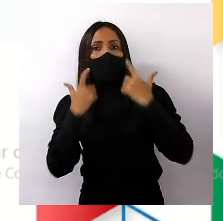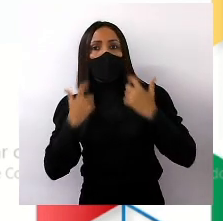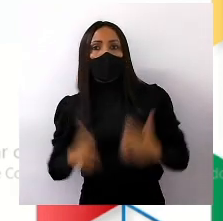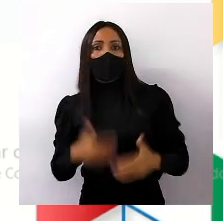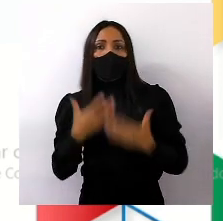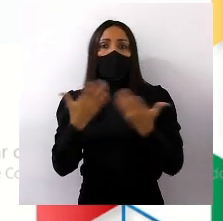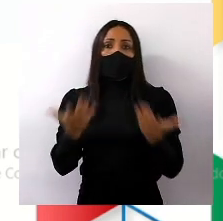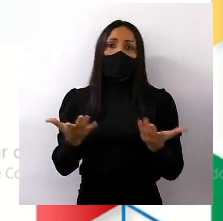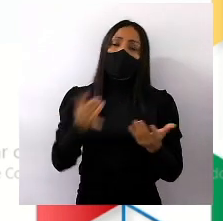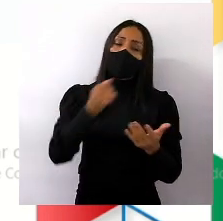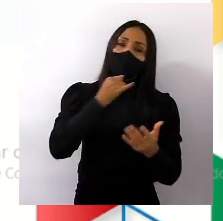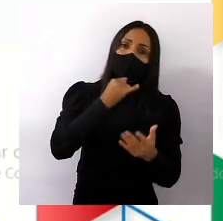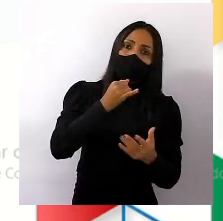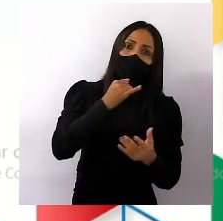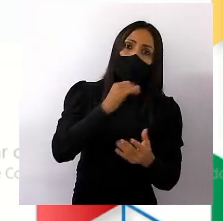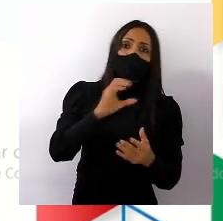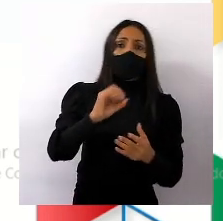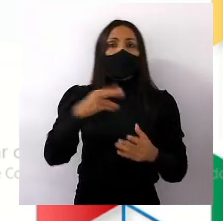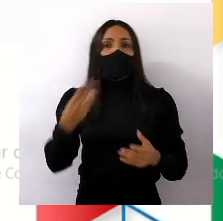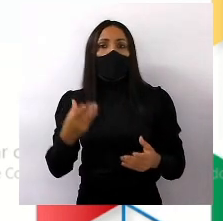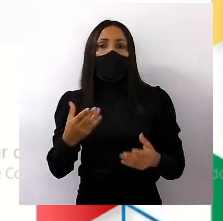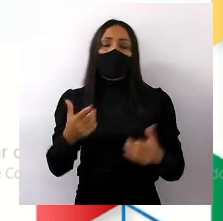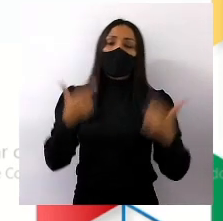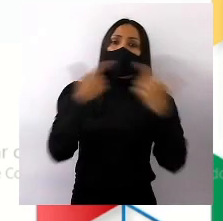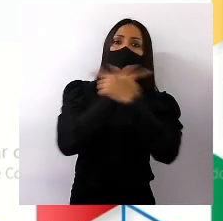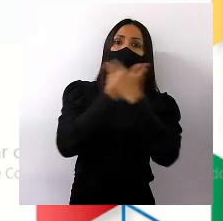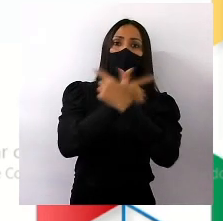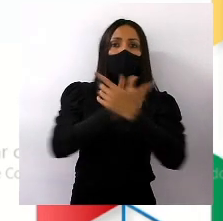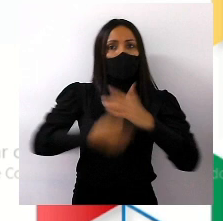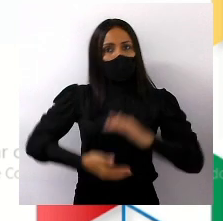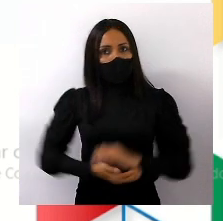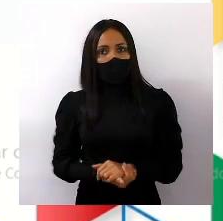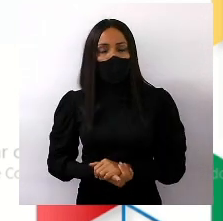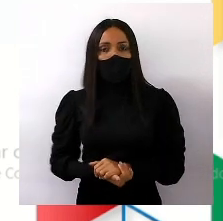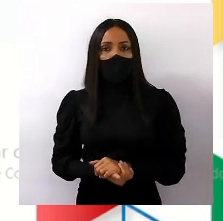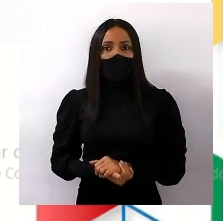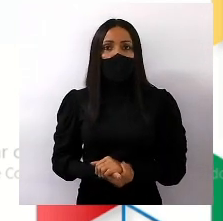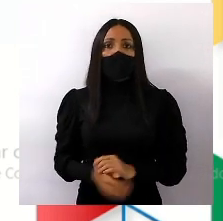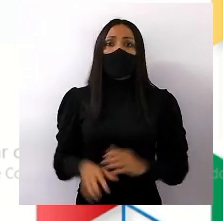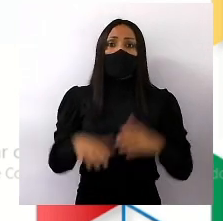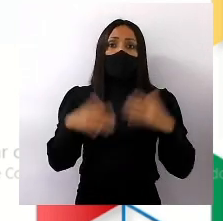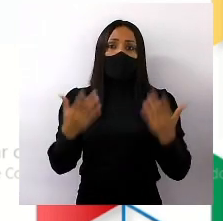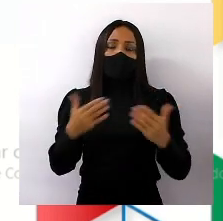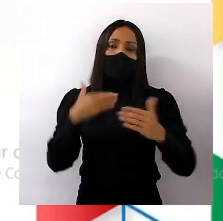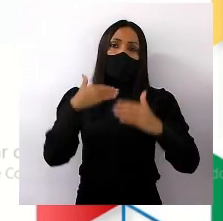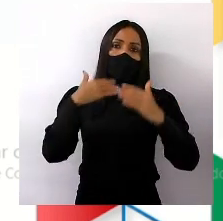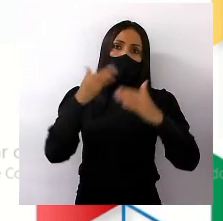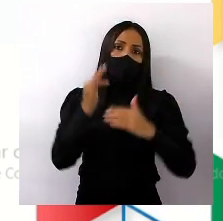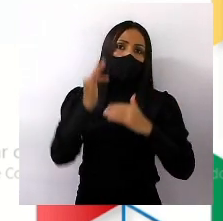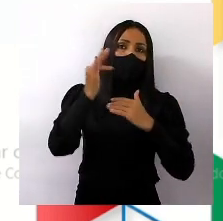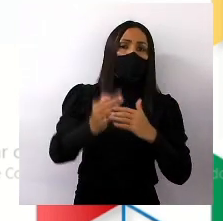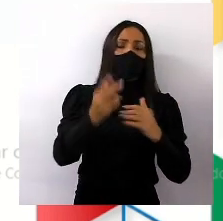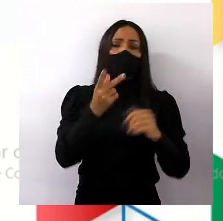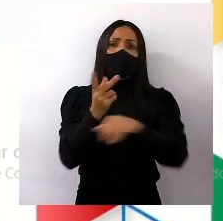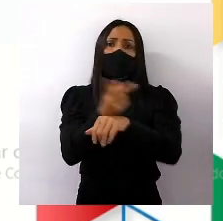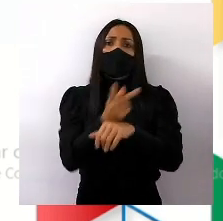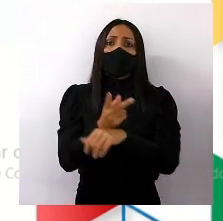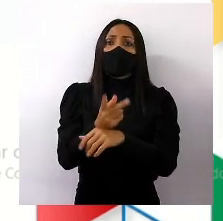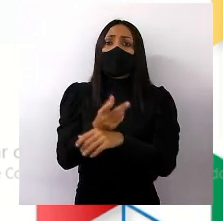seu pesar ou seu contentamento. E assim, quando mais tarde me procure, quem sabe a